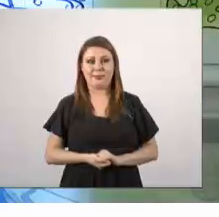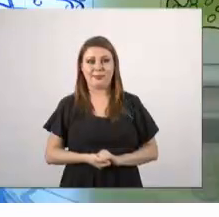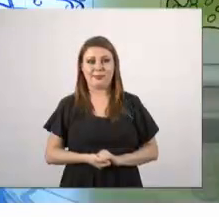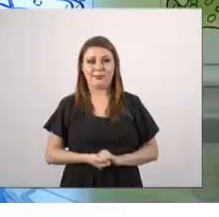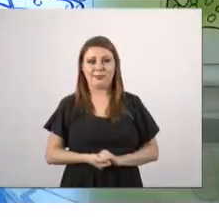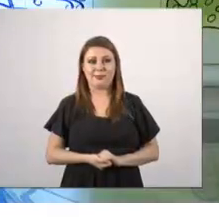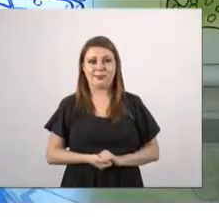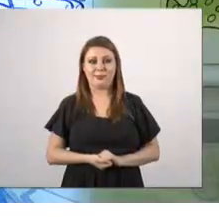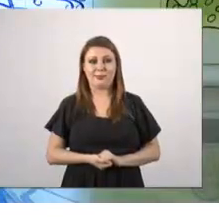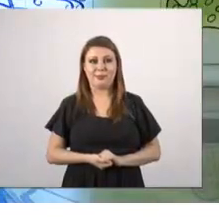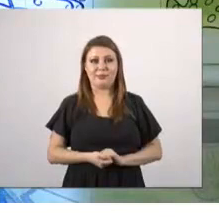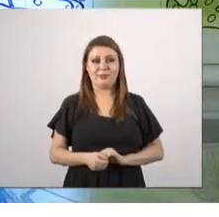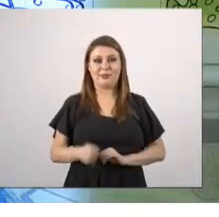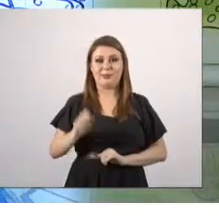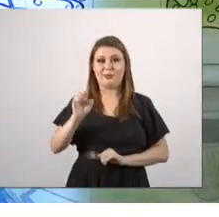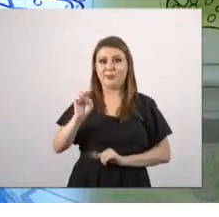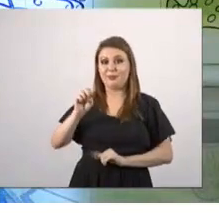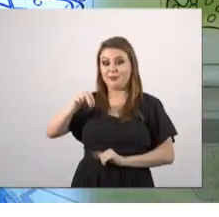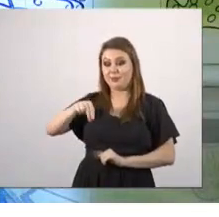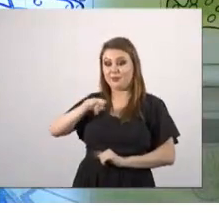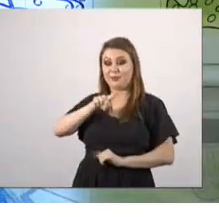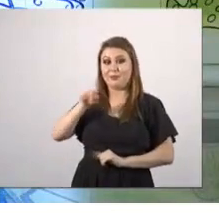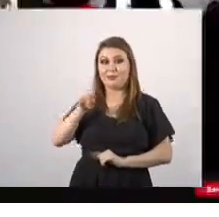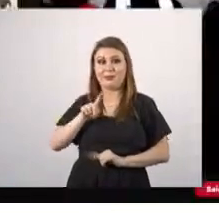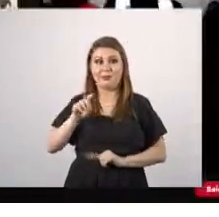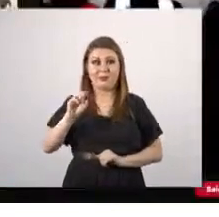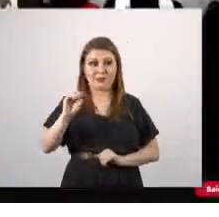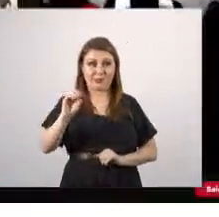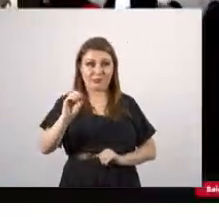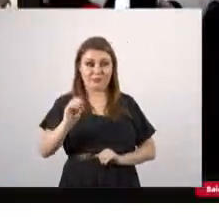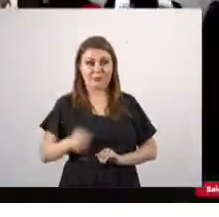Enzo Donati Neukirchner.